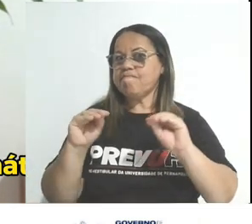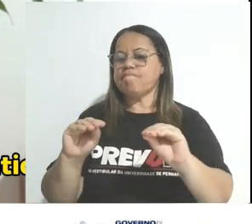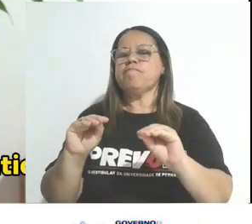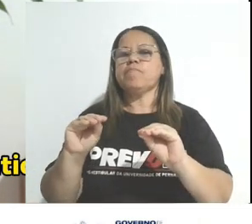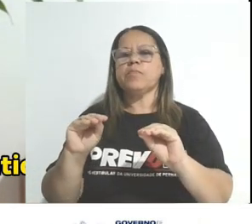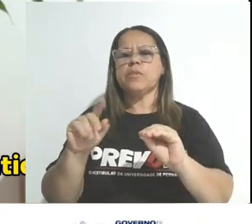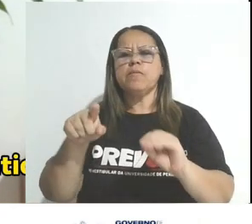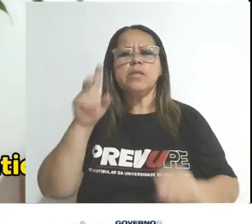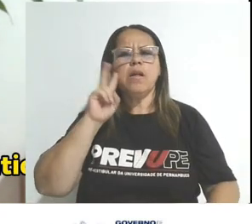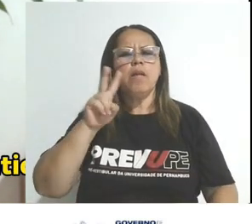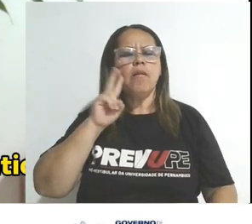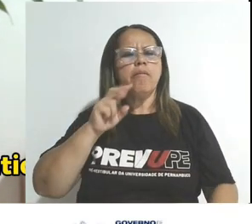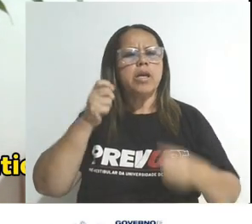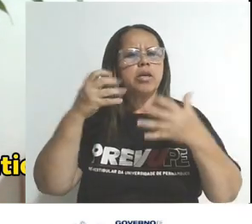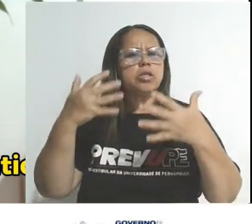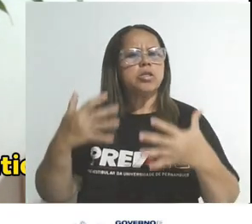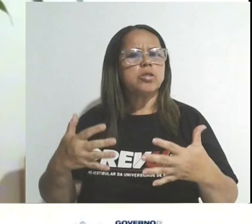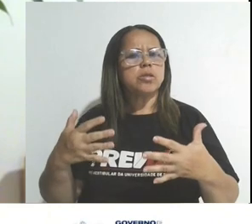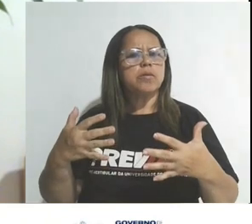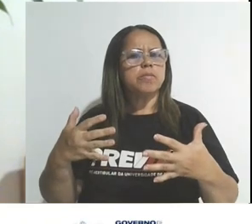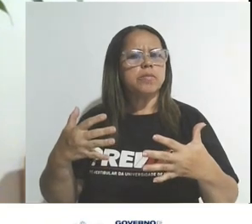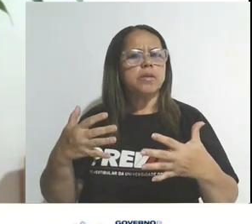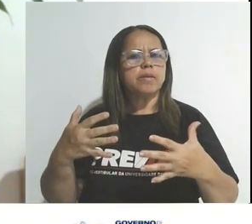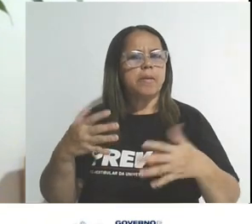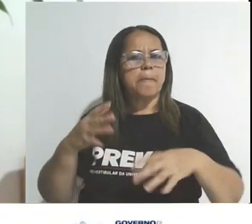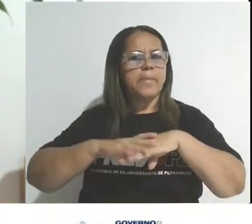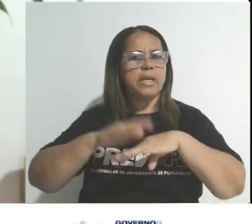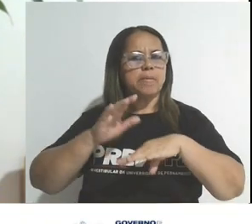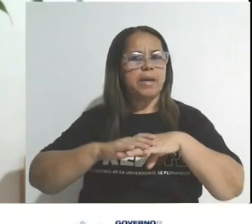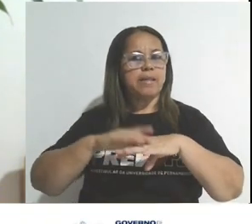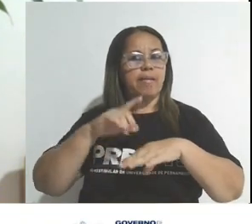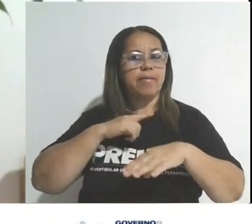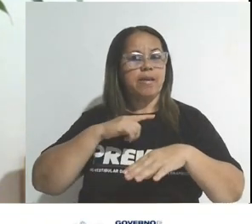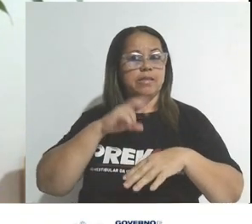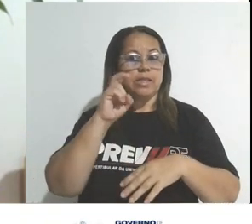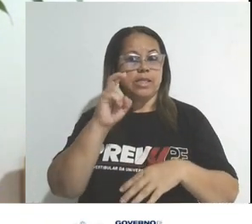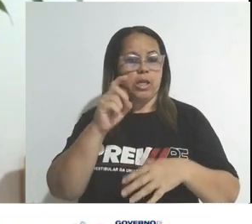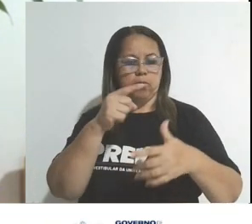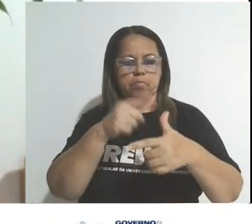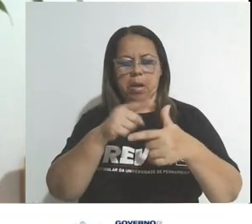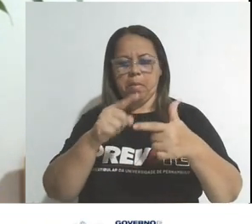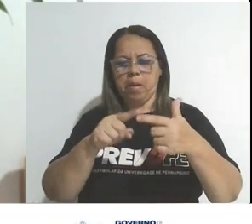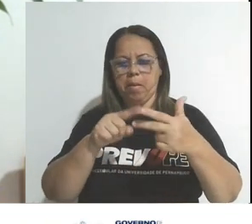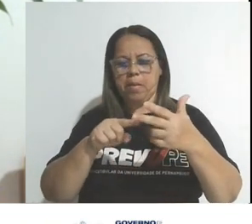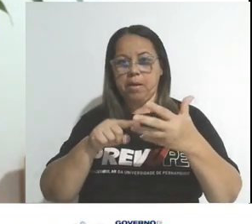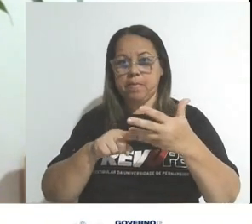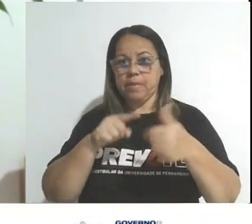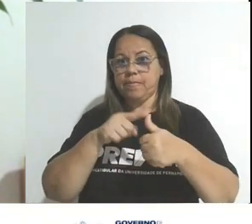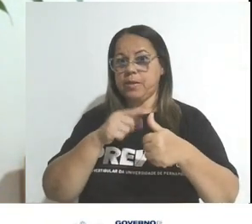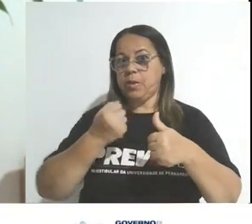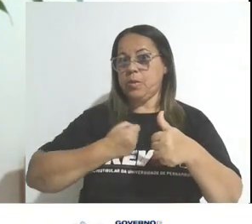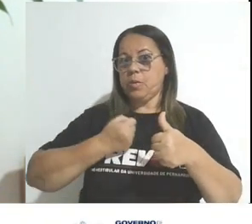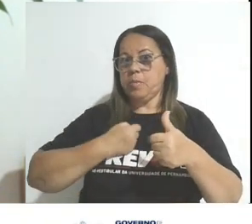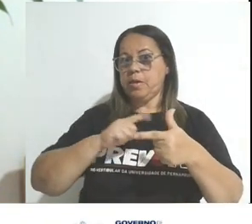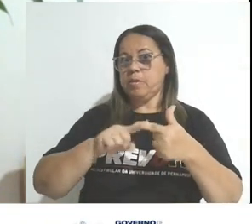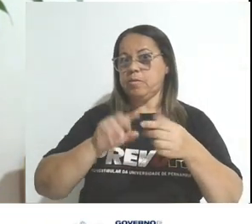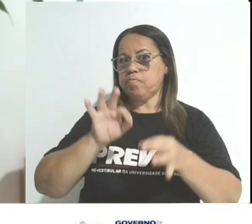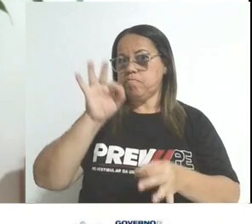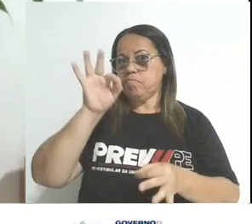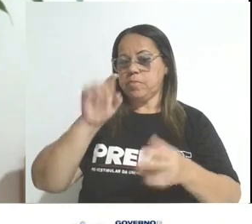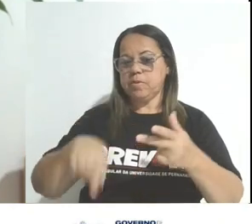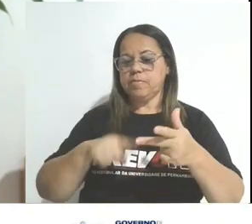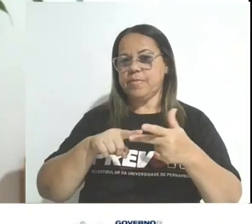matemática. Lembra que eu falei que na unidade de matemática ela tem cinco unidades temáticas? Então, números, grandezas e